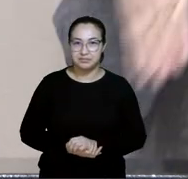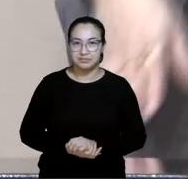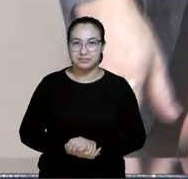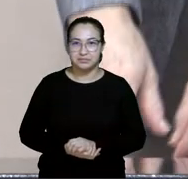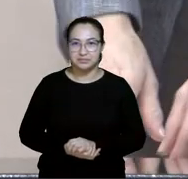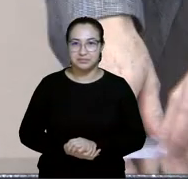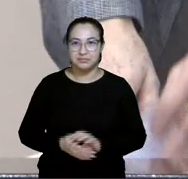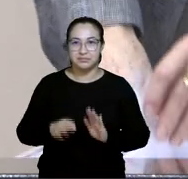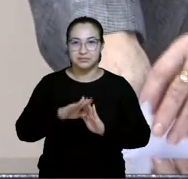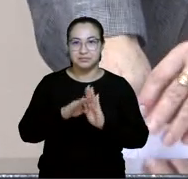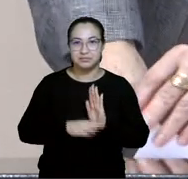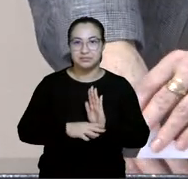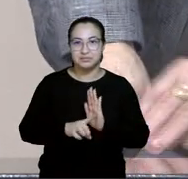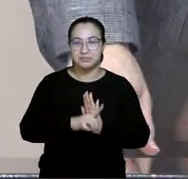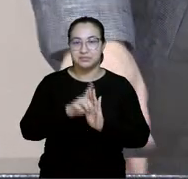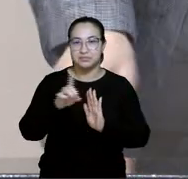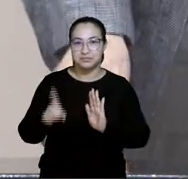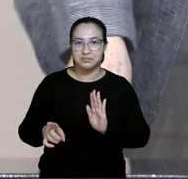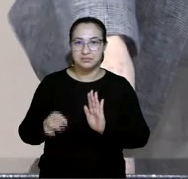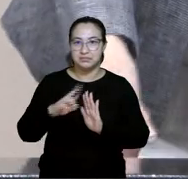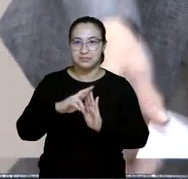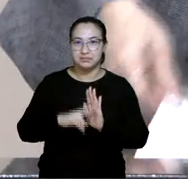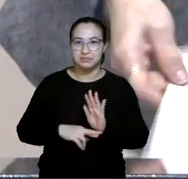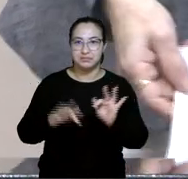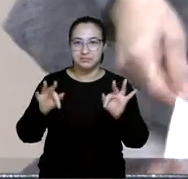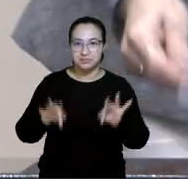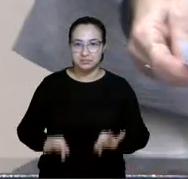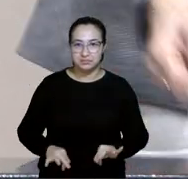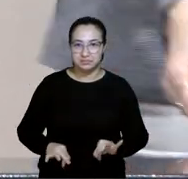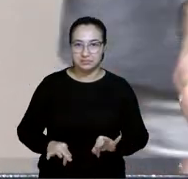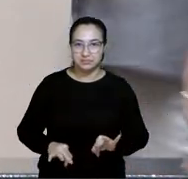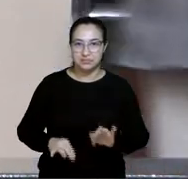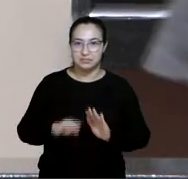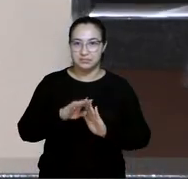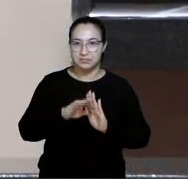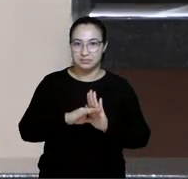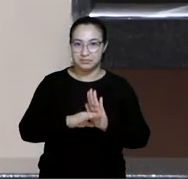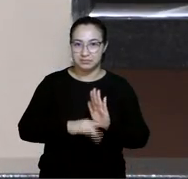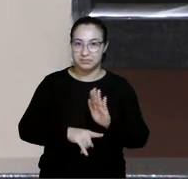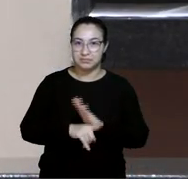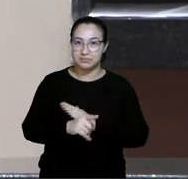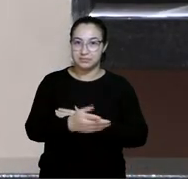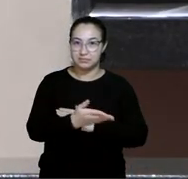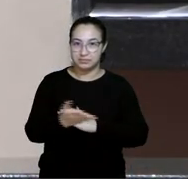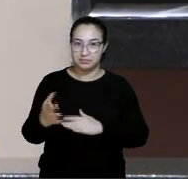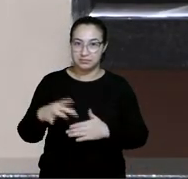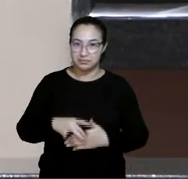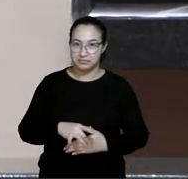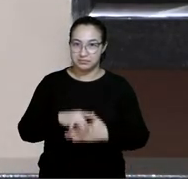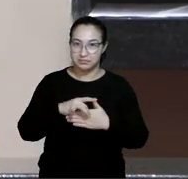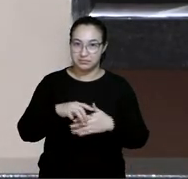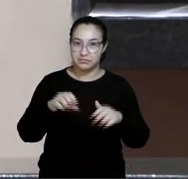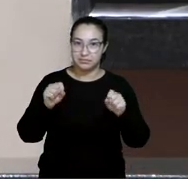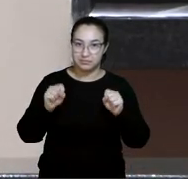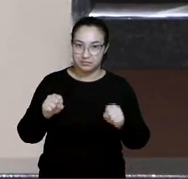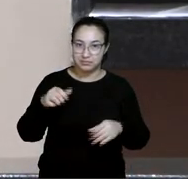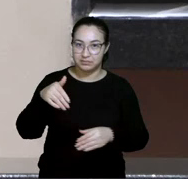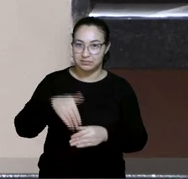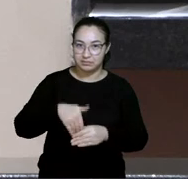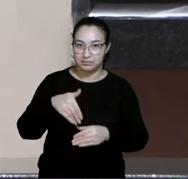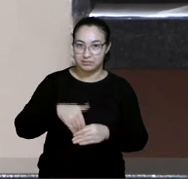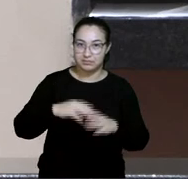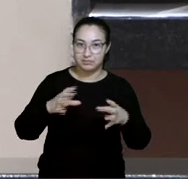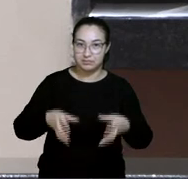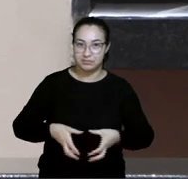Ordem do dia. Na pauta, redação final das seguintes matérias. Consulto os senhores líderes se podemos fazer a votação em bloco da